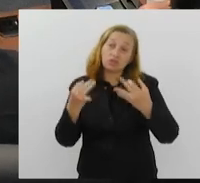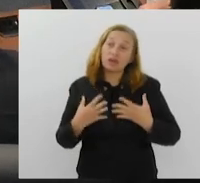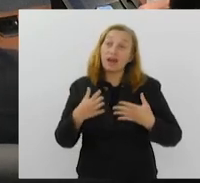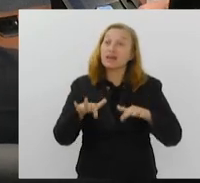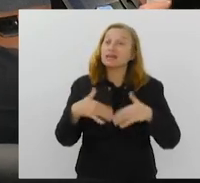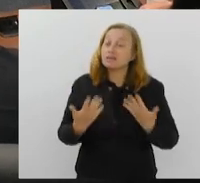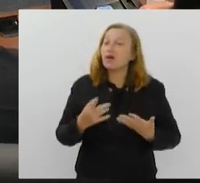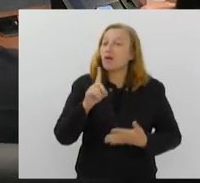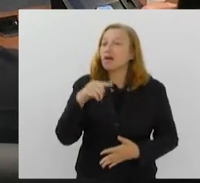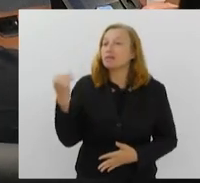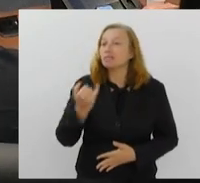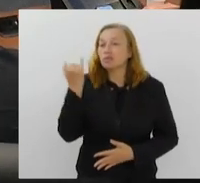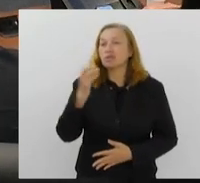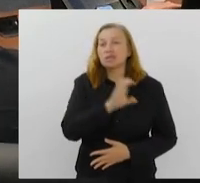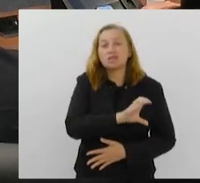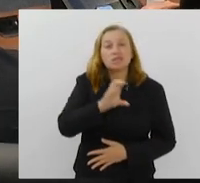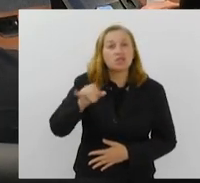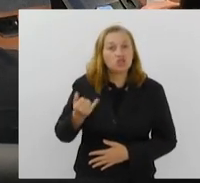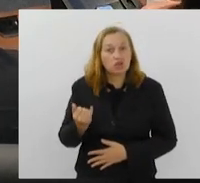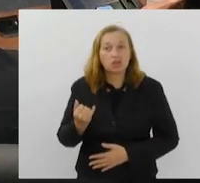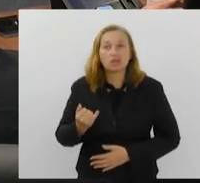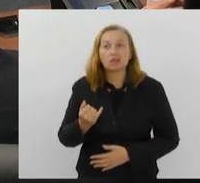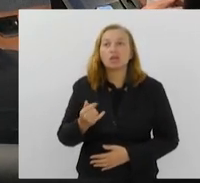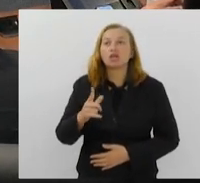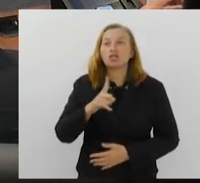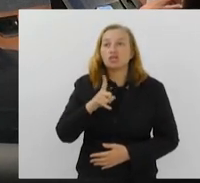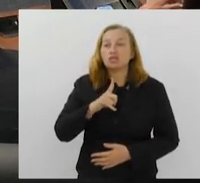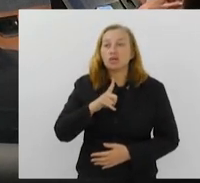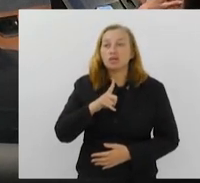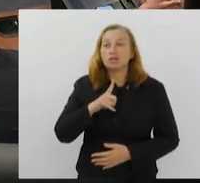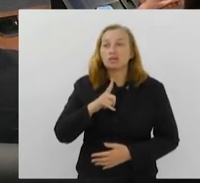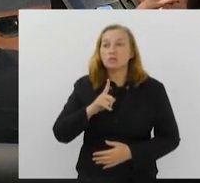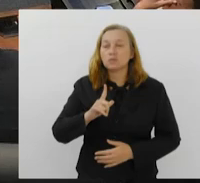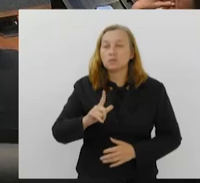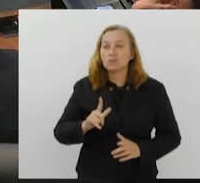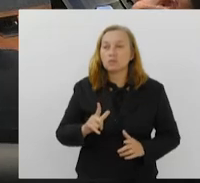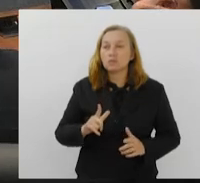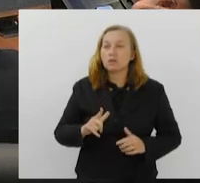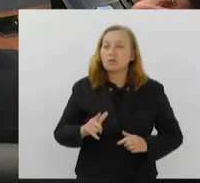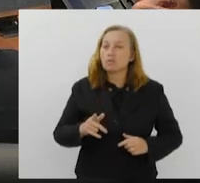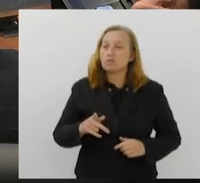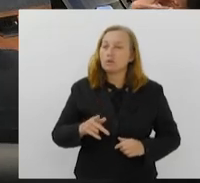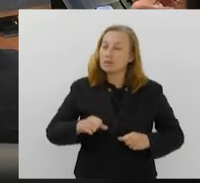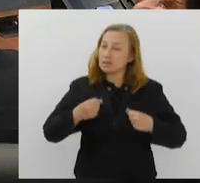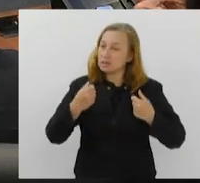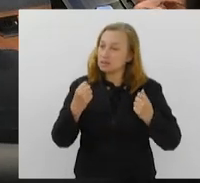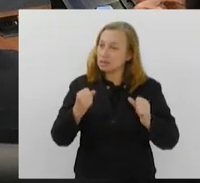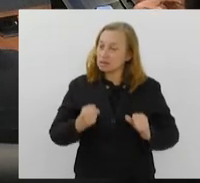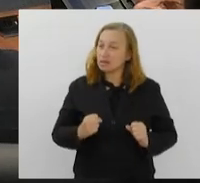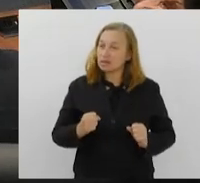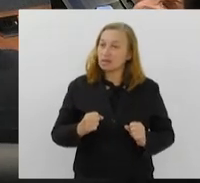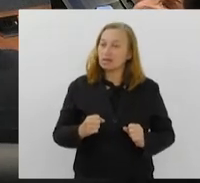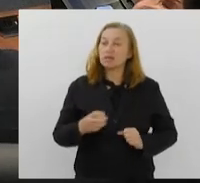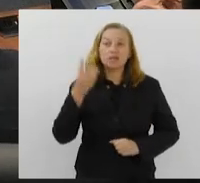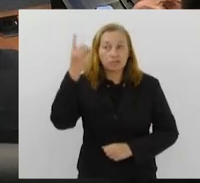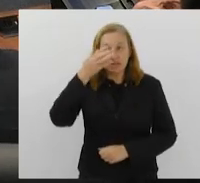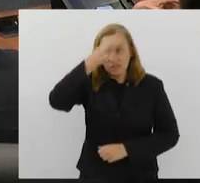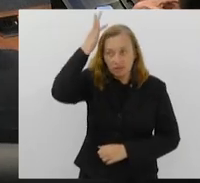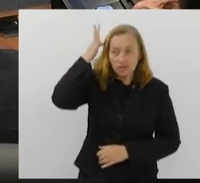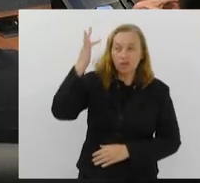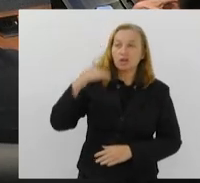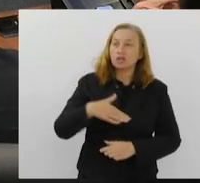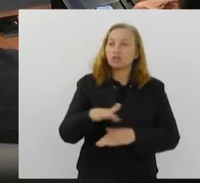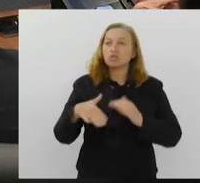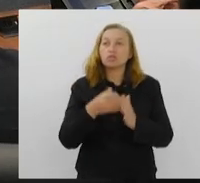Então, foi importante que a CCJ tivesse uma posição, deputado Fred Pacheco, consensual entre todos os